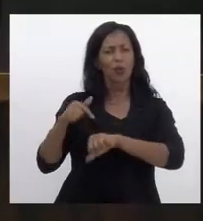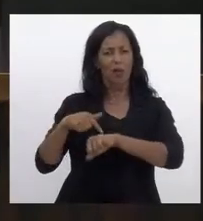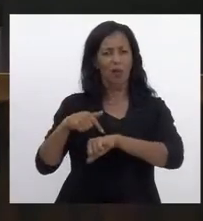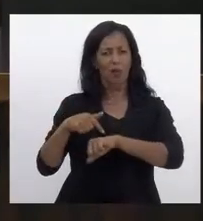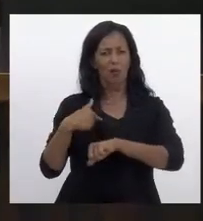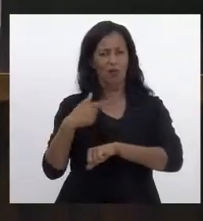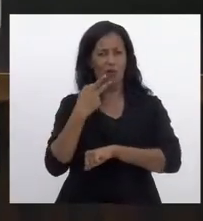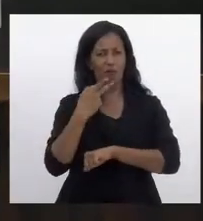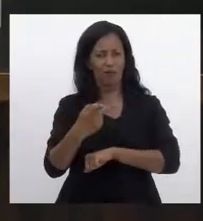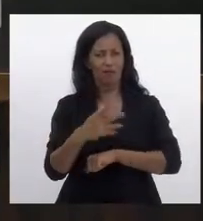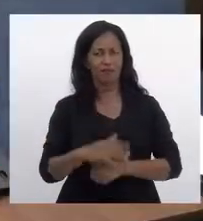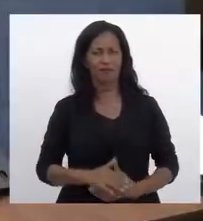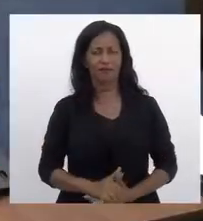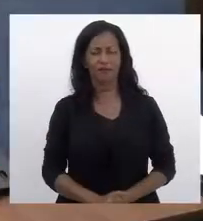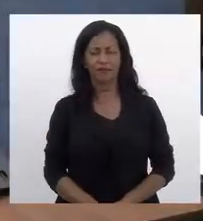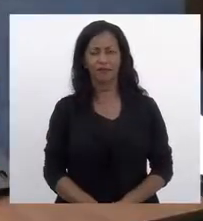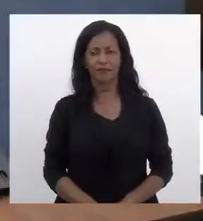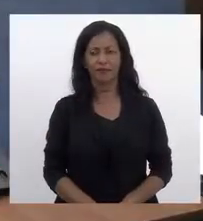projeto.